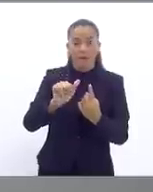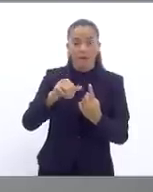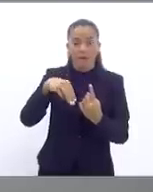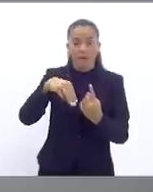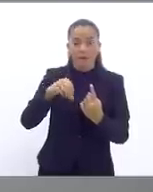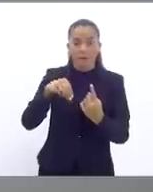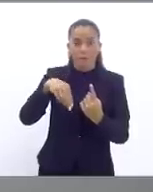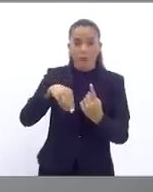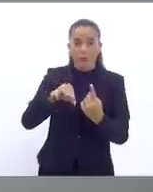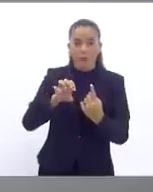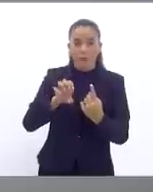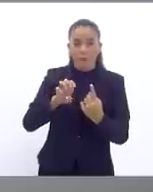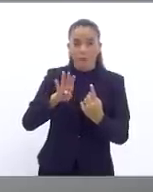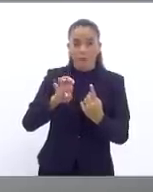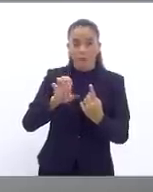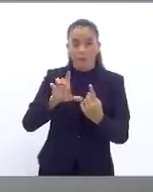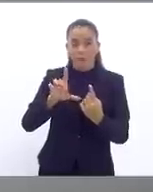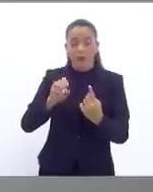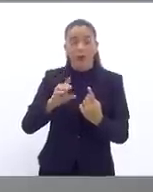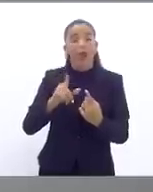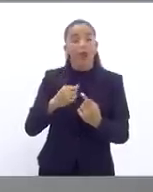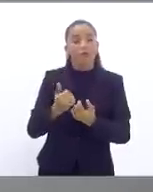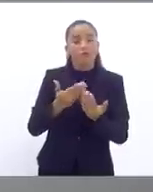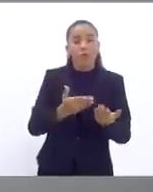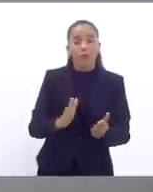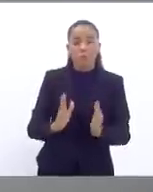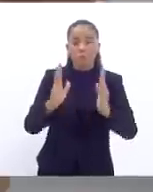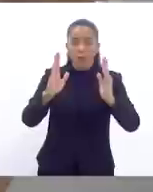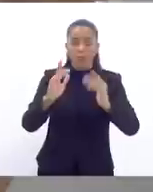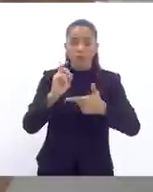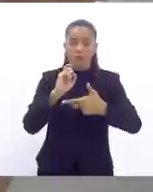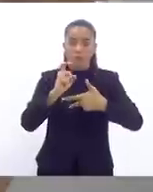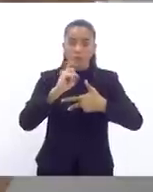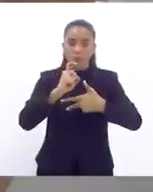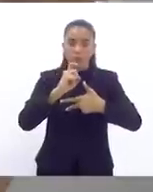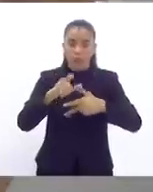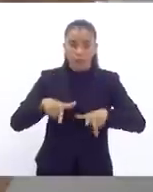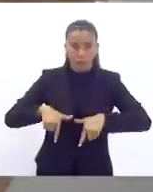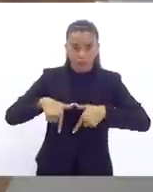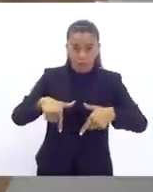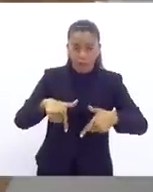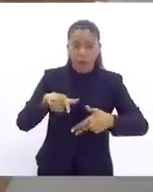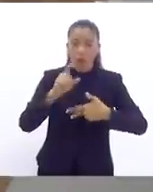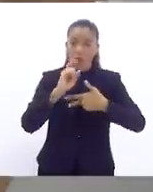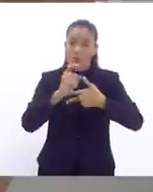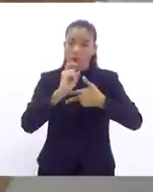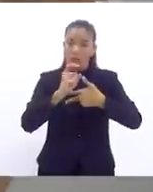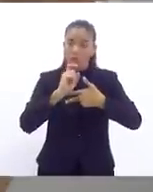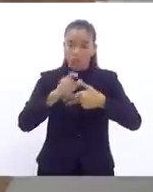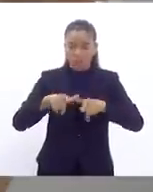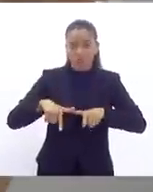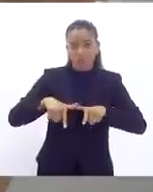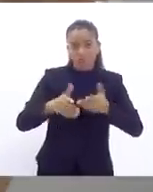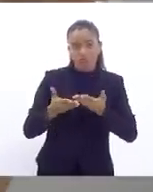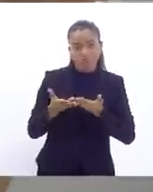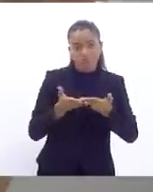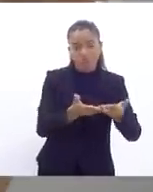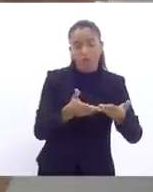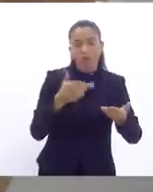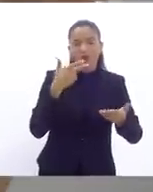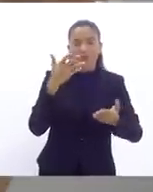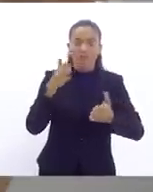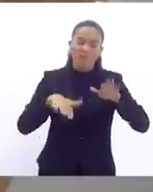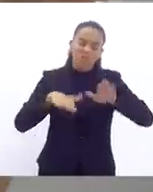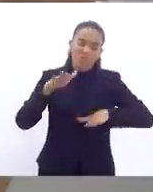seguida conseguida de um prazo paga o poder executivo se manifestar O Poder Executivo se manifestou falando mais